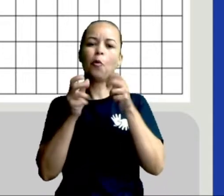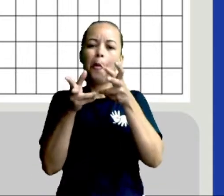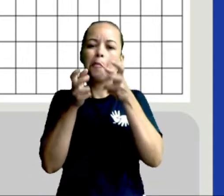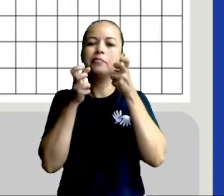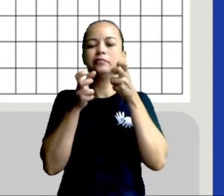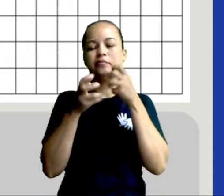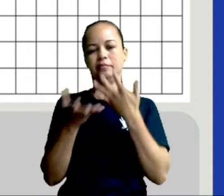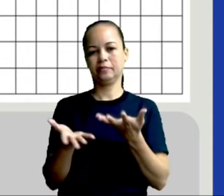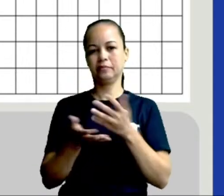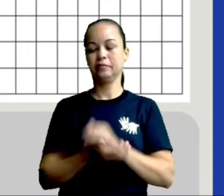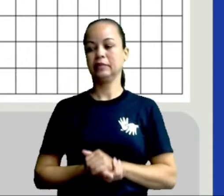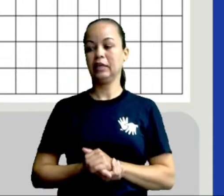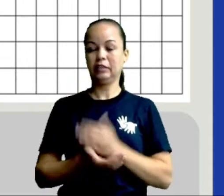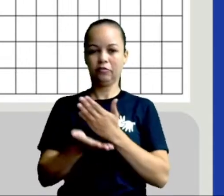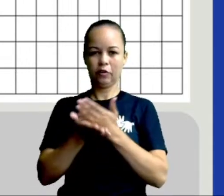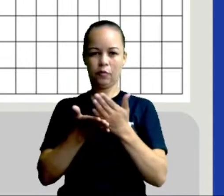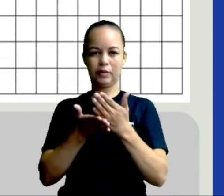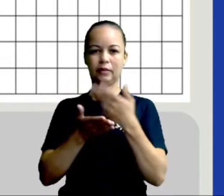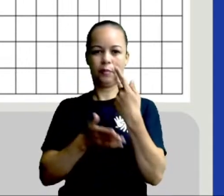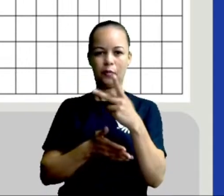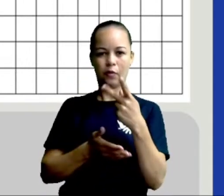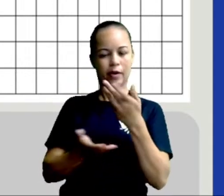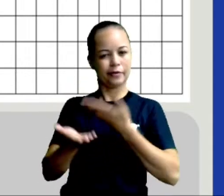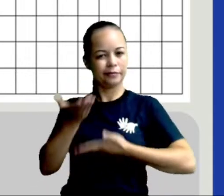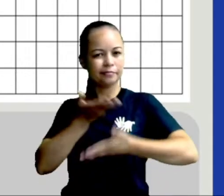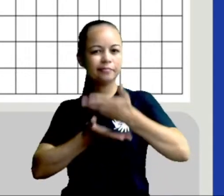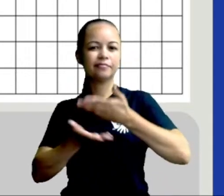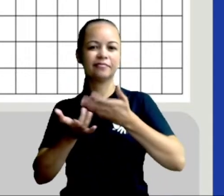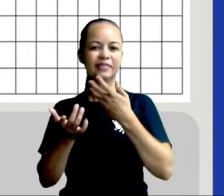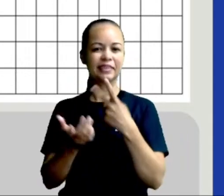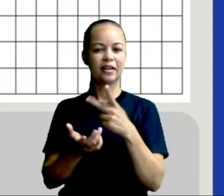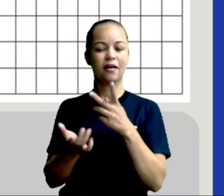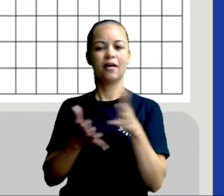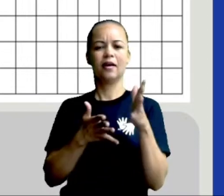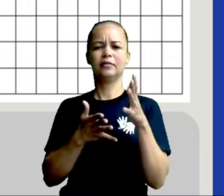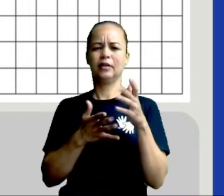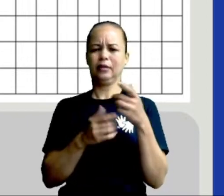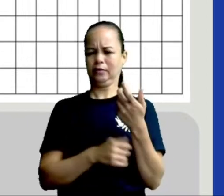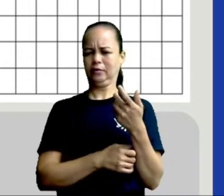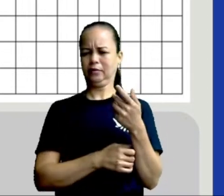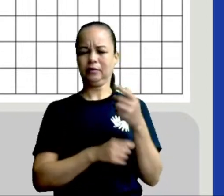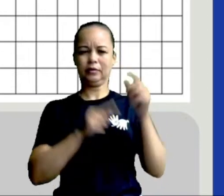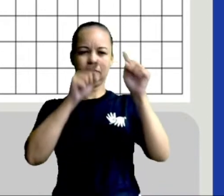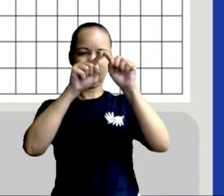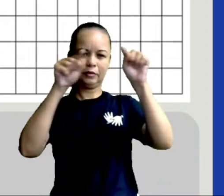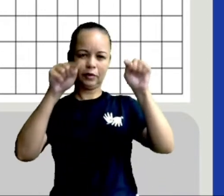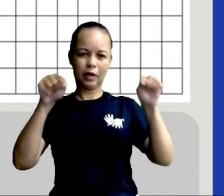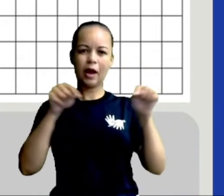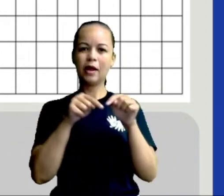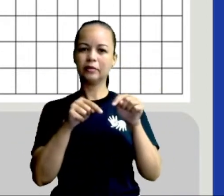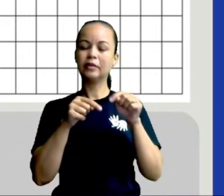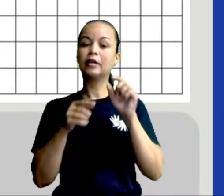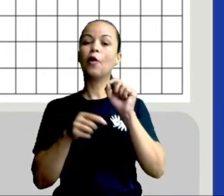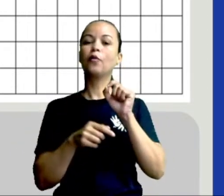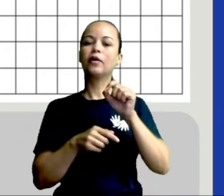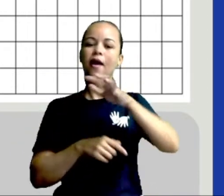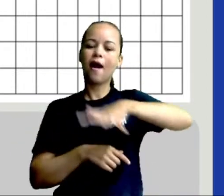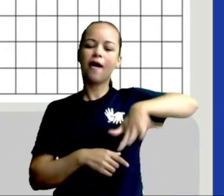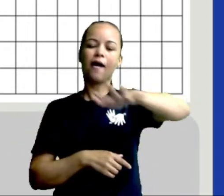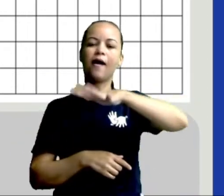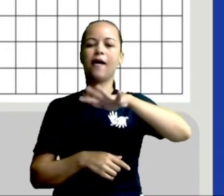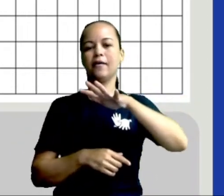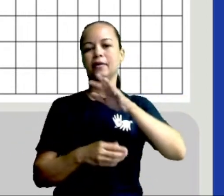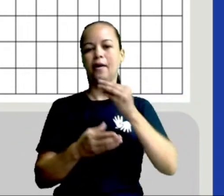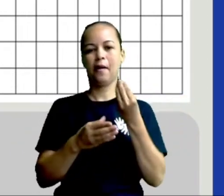aí por esse processo. Ô, professora, a senhora vai trabalhar perímetros e polígonos, entrou área aí no meio. Calma aí que a gente já